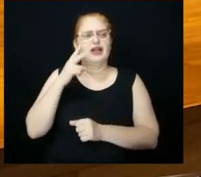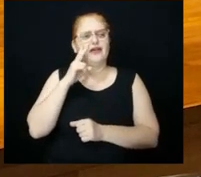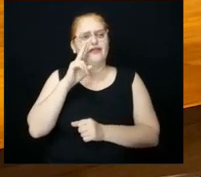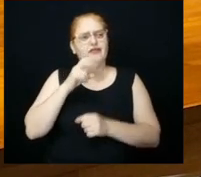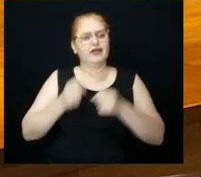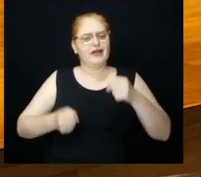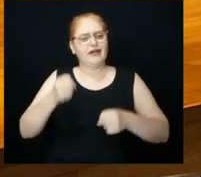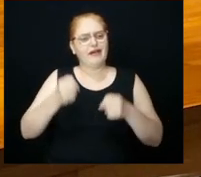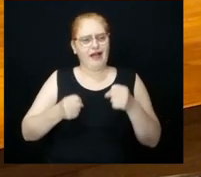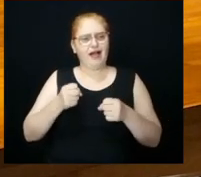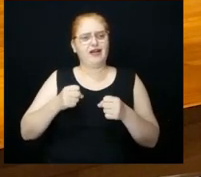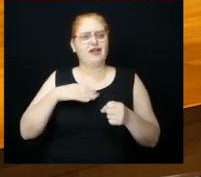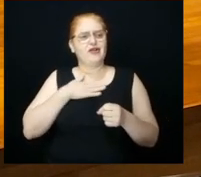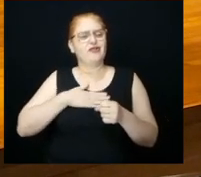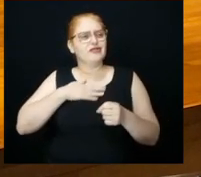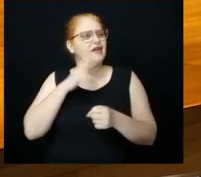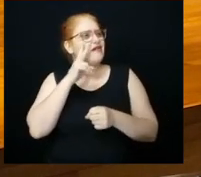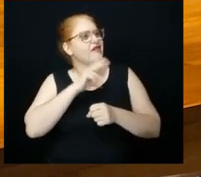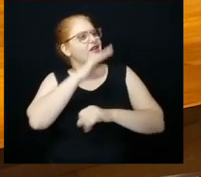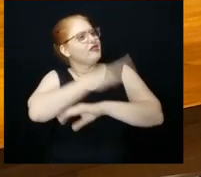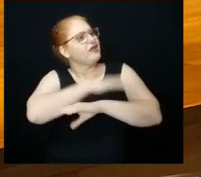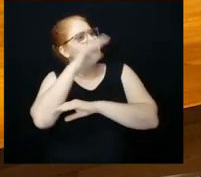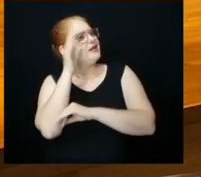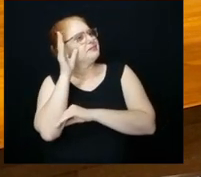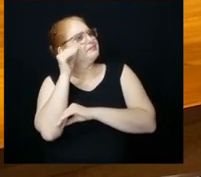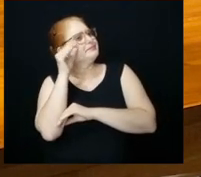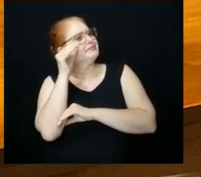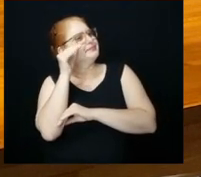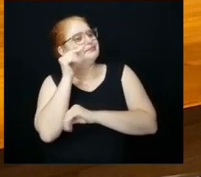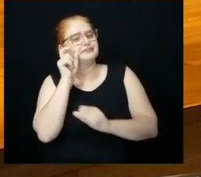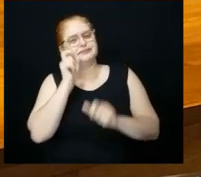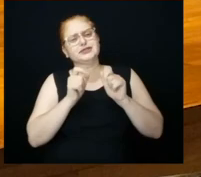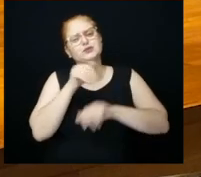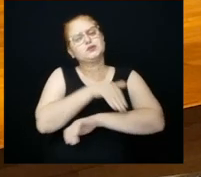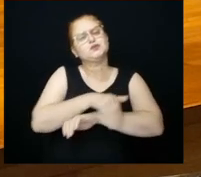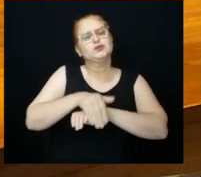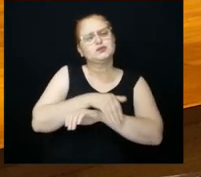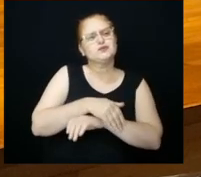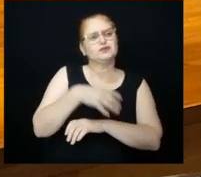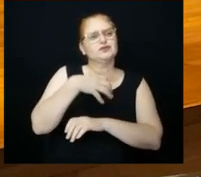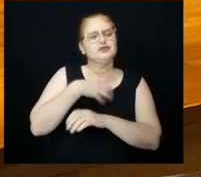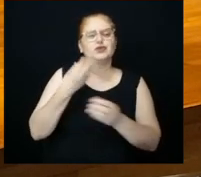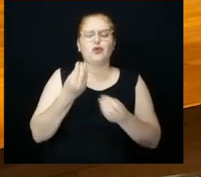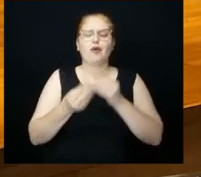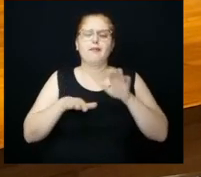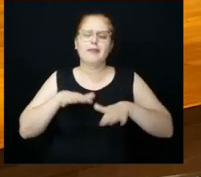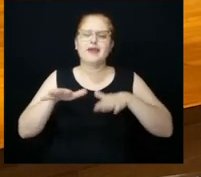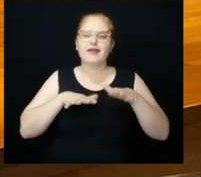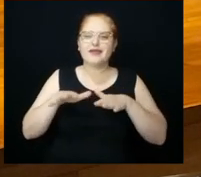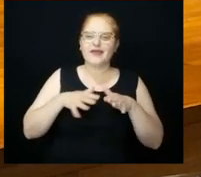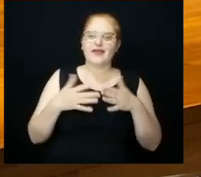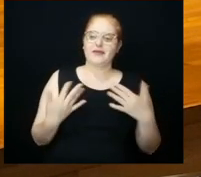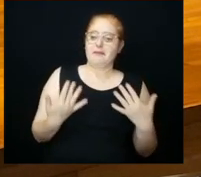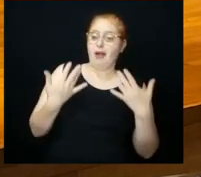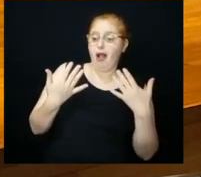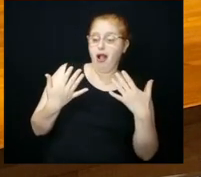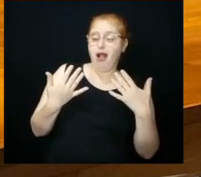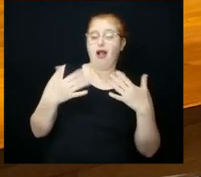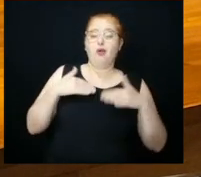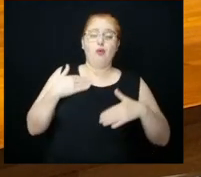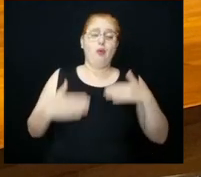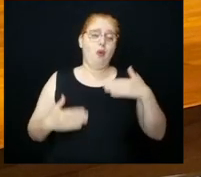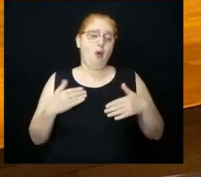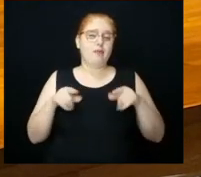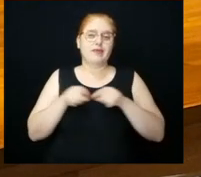desde pequeno que eu gostava de fazer isso. Ficar a olhar as pessoas na rua, o modo como se mexiam, como mexiam as mãos ou